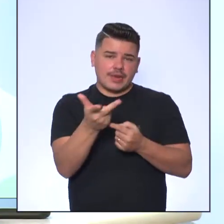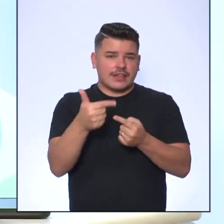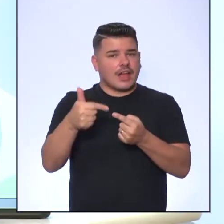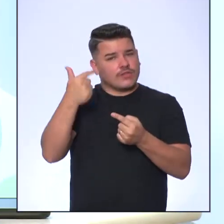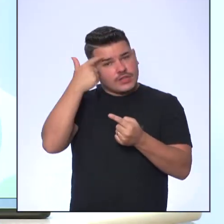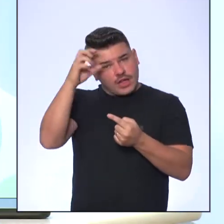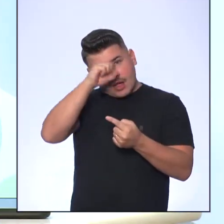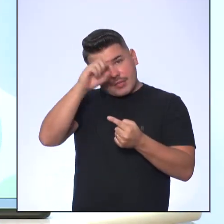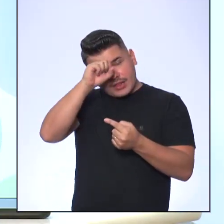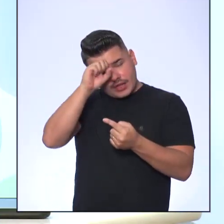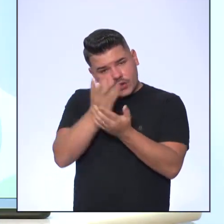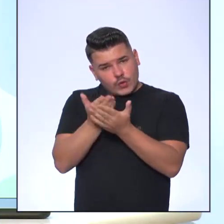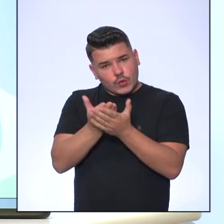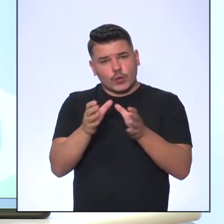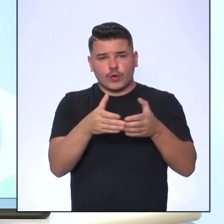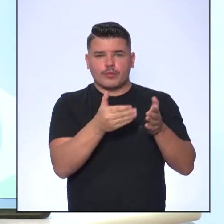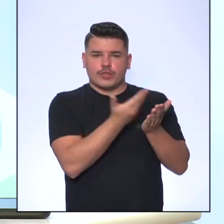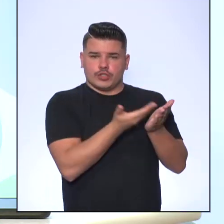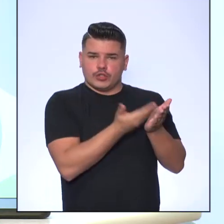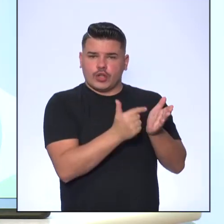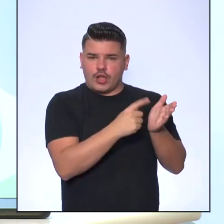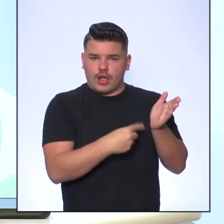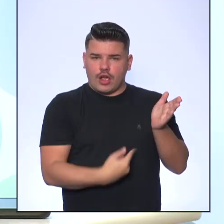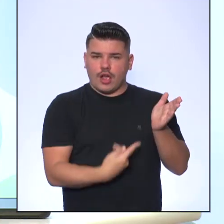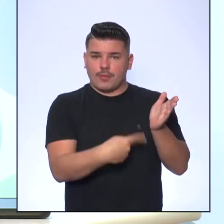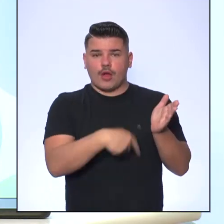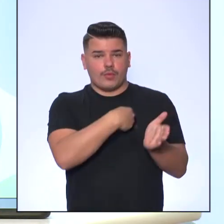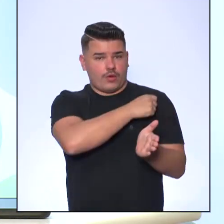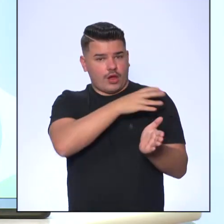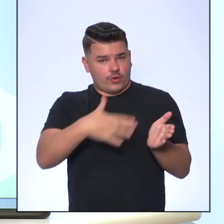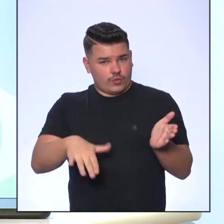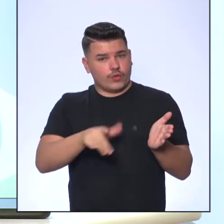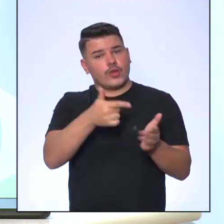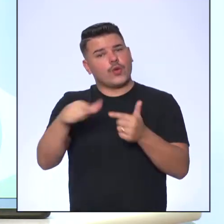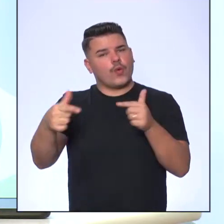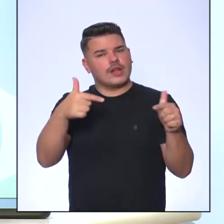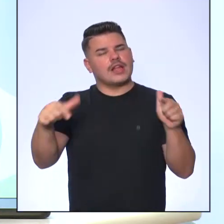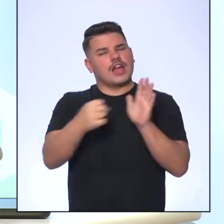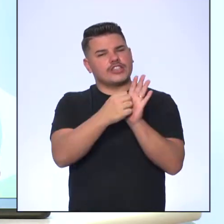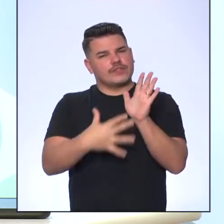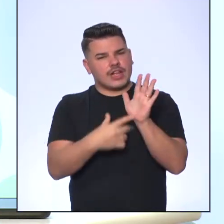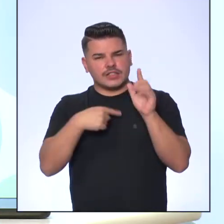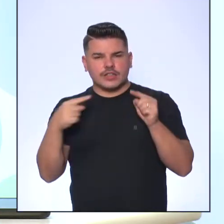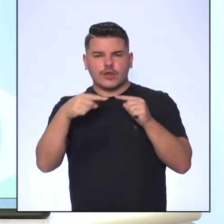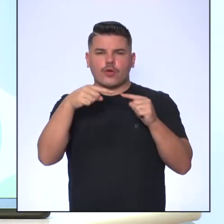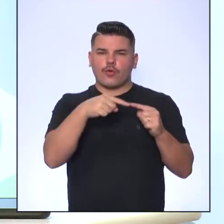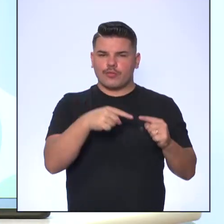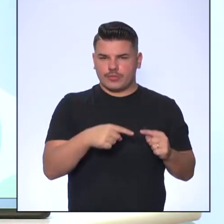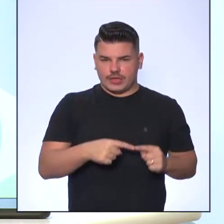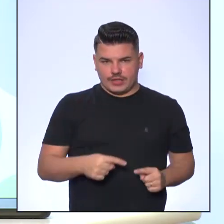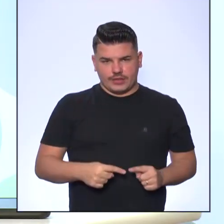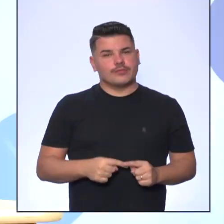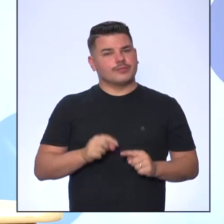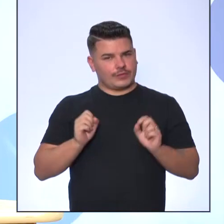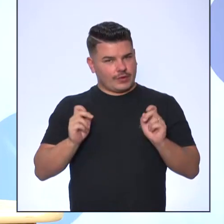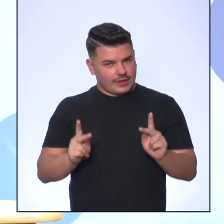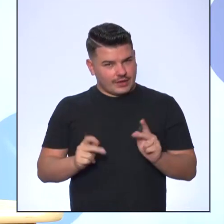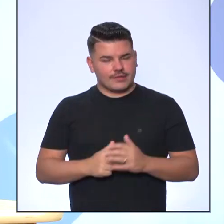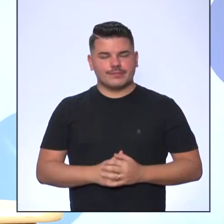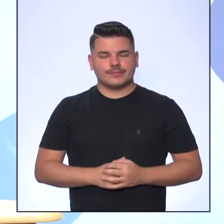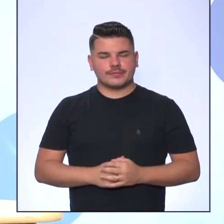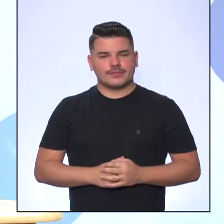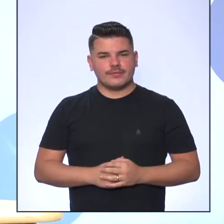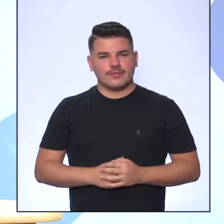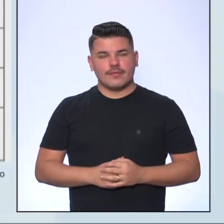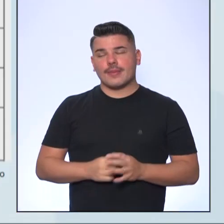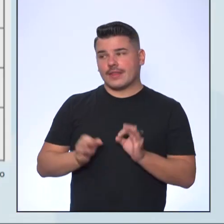no caderno do aluno, ou são atividades que contemplem essas habilidades, ok? Isso mesmo, né? Então, na tela